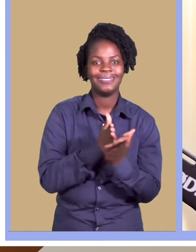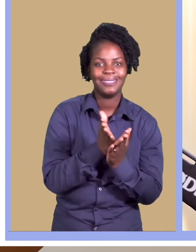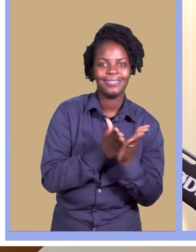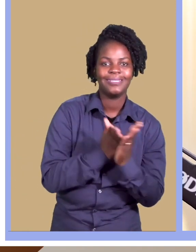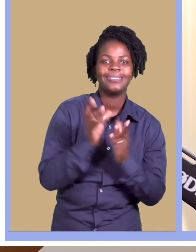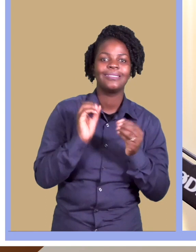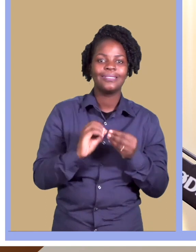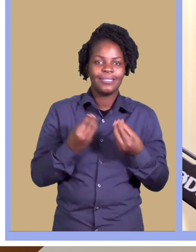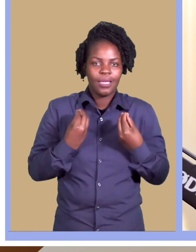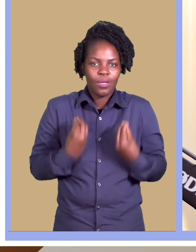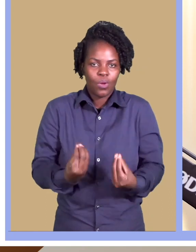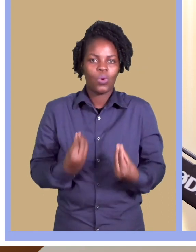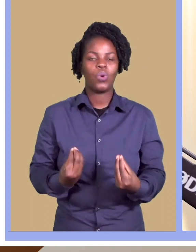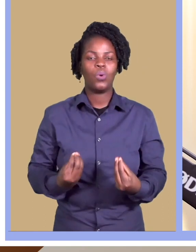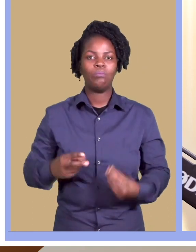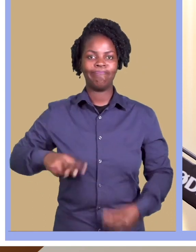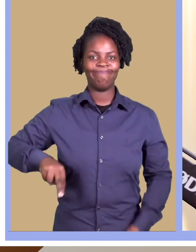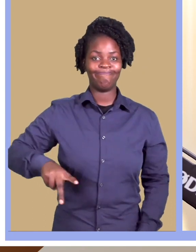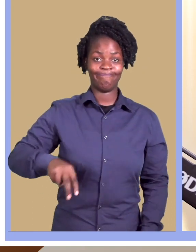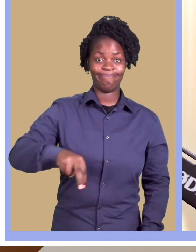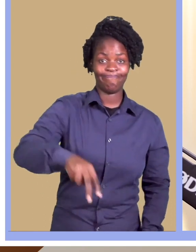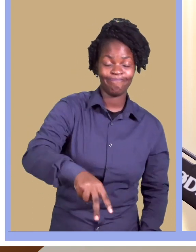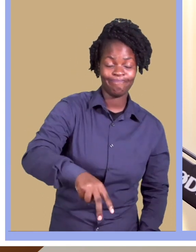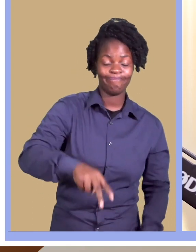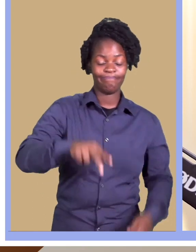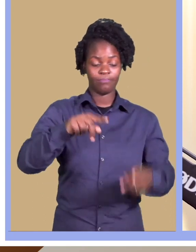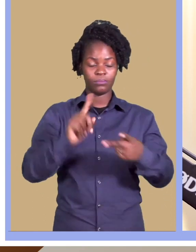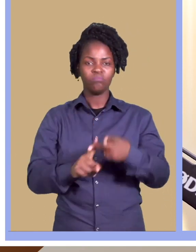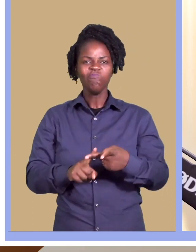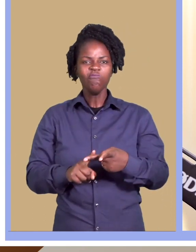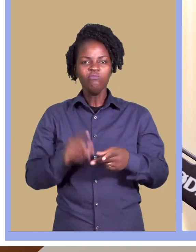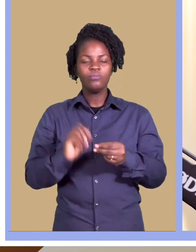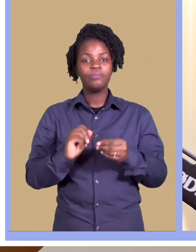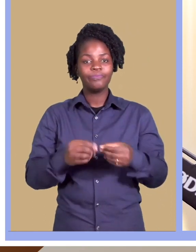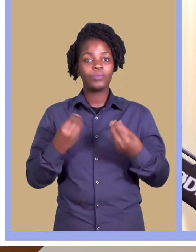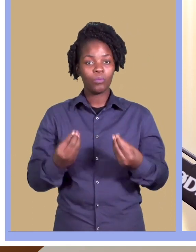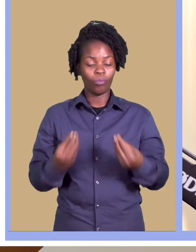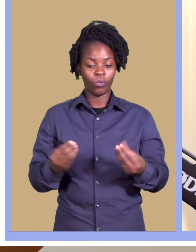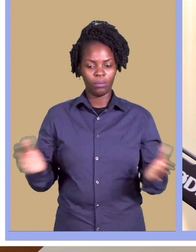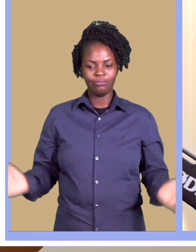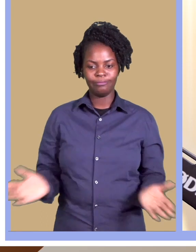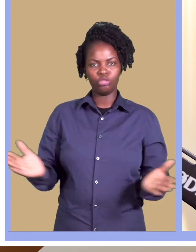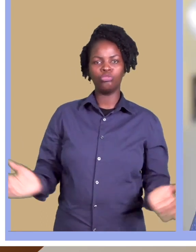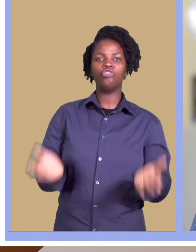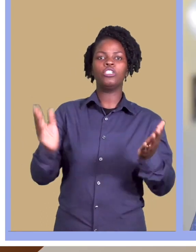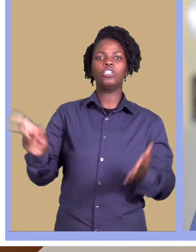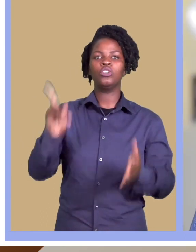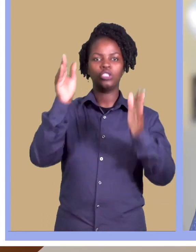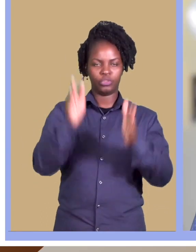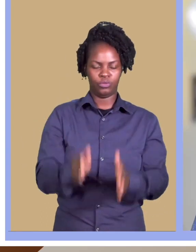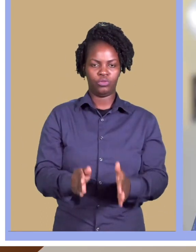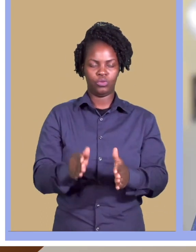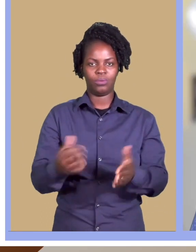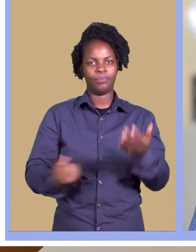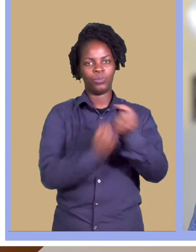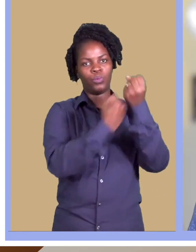se movimentar, como é que vai engajar-se, quando eles próprios estão afetados. Aliado a isso que